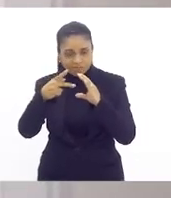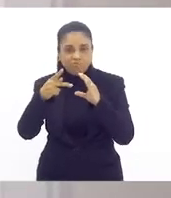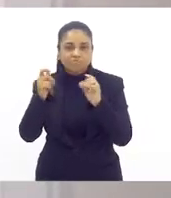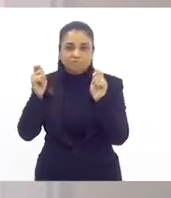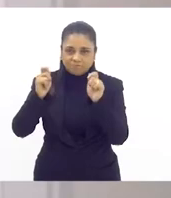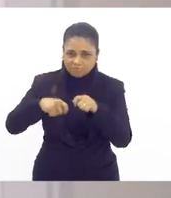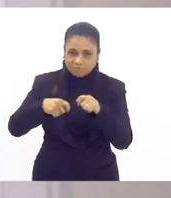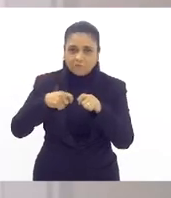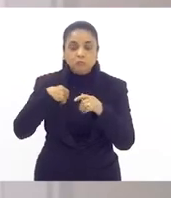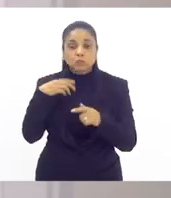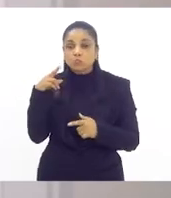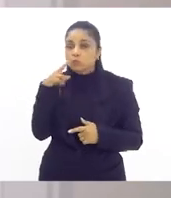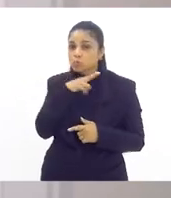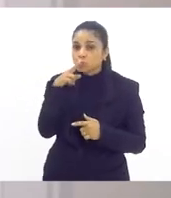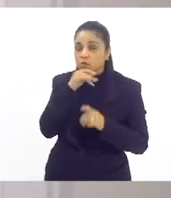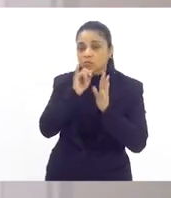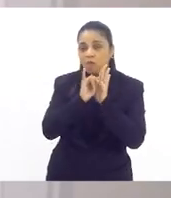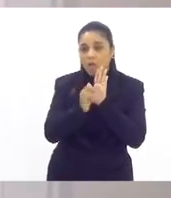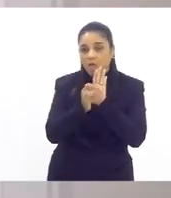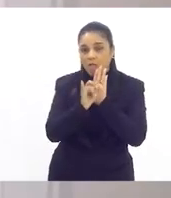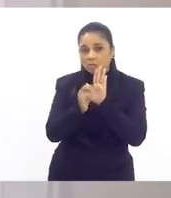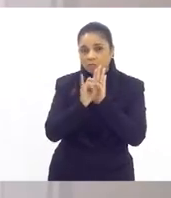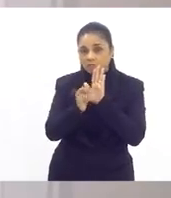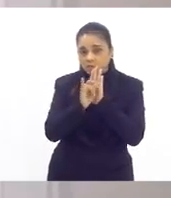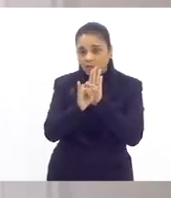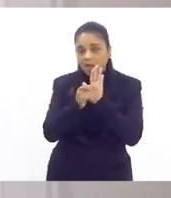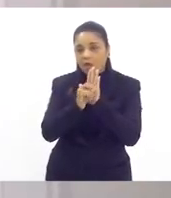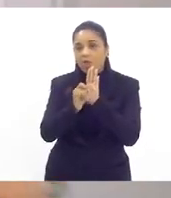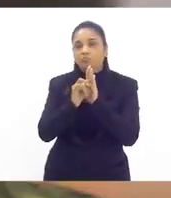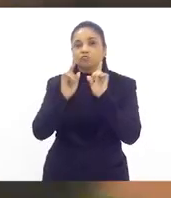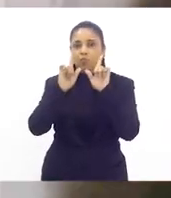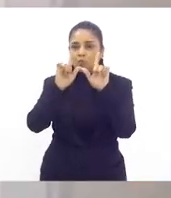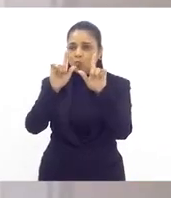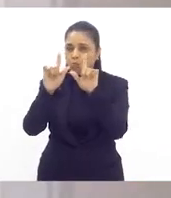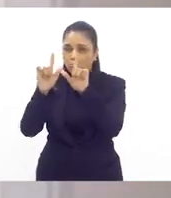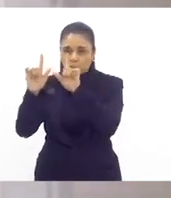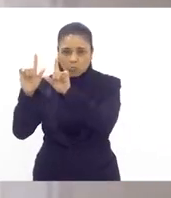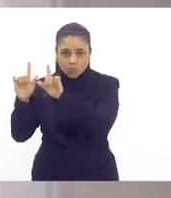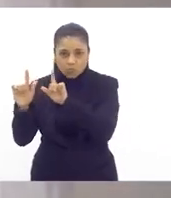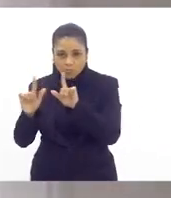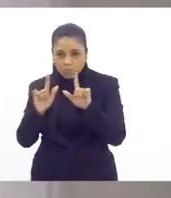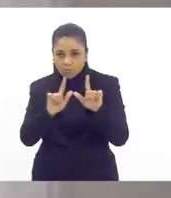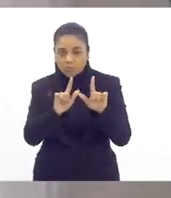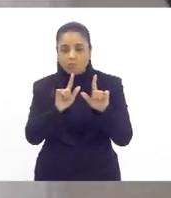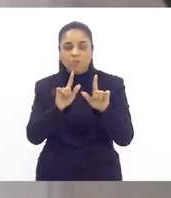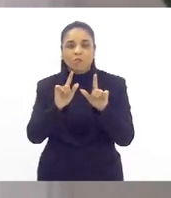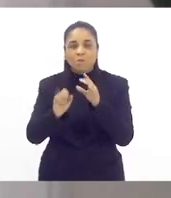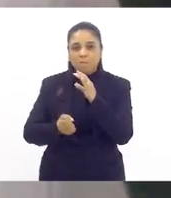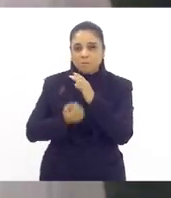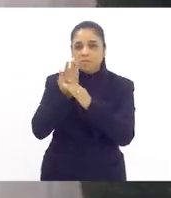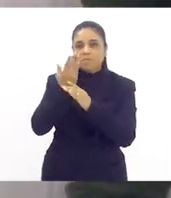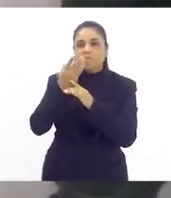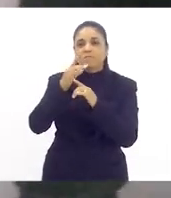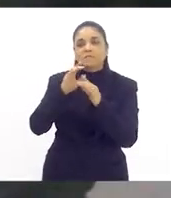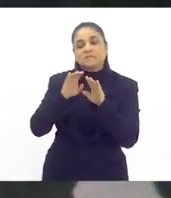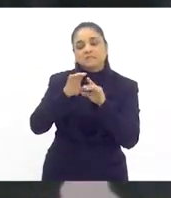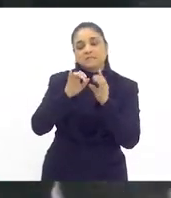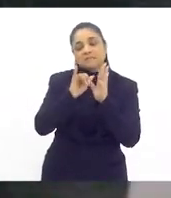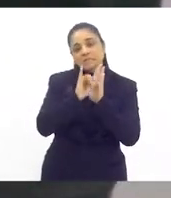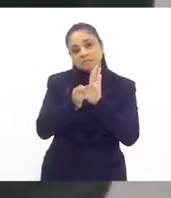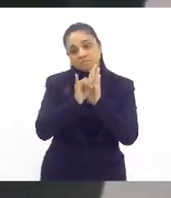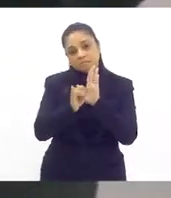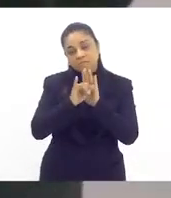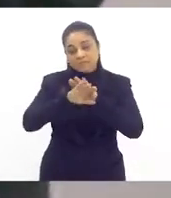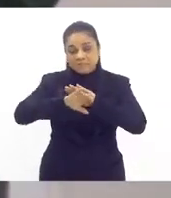urgentemente de editais que contemplam a categoria de quadrinistas que sejam separadas dos editais de literatura